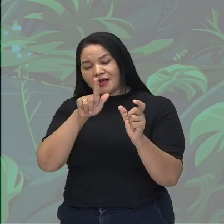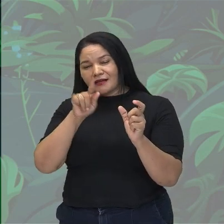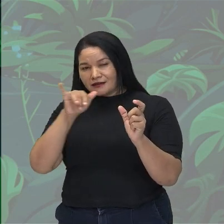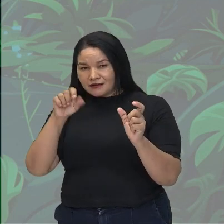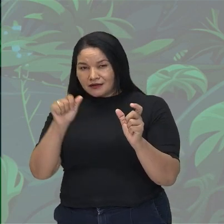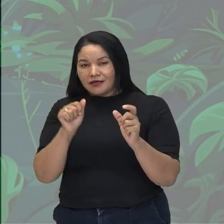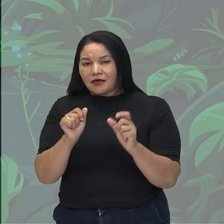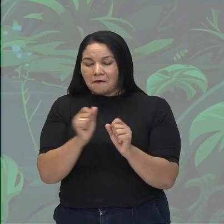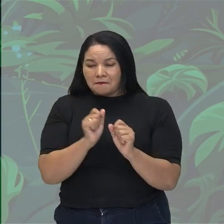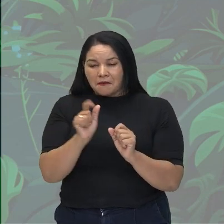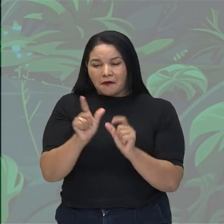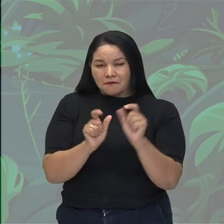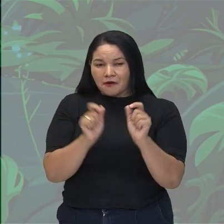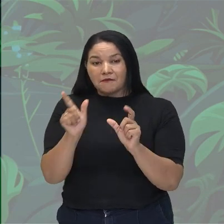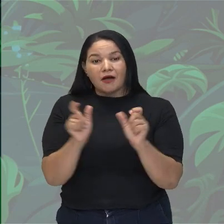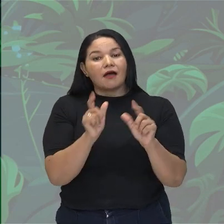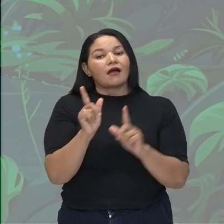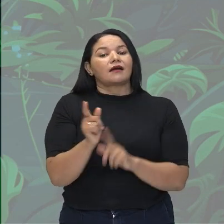A palavra